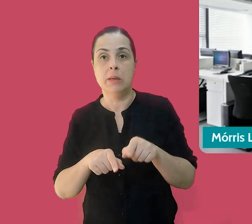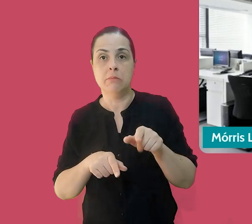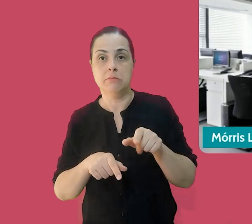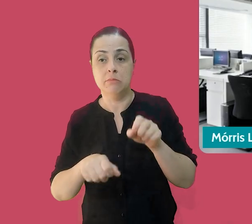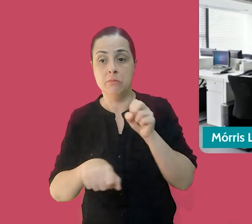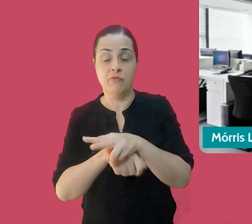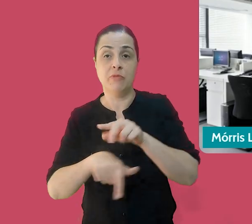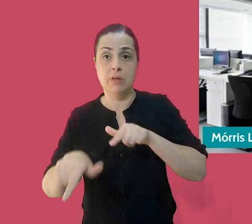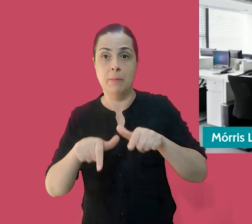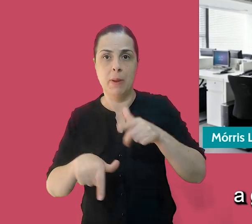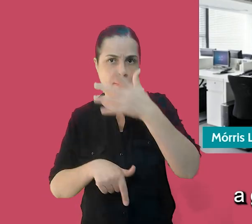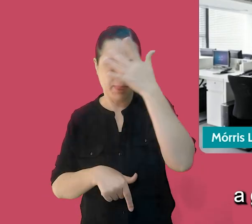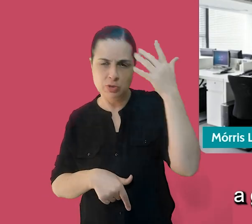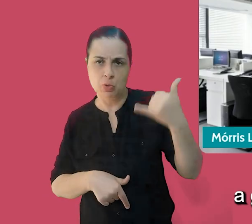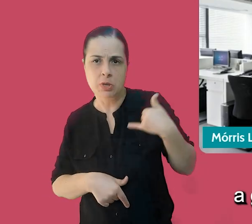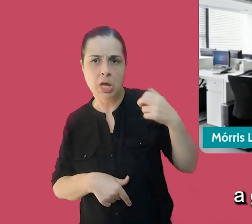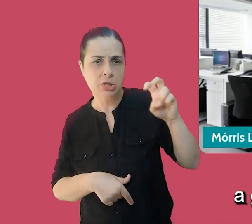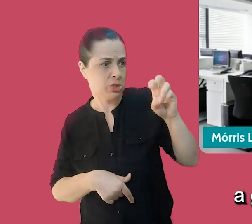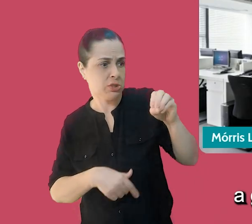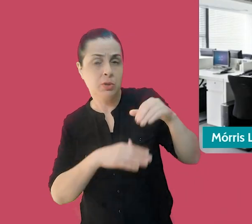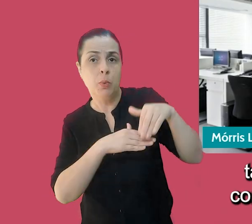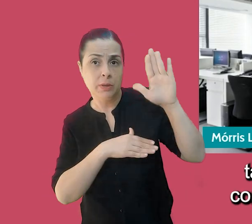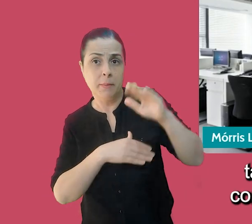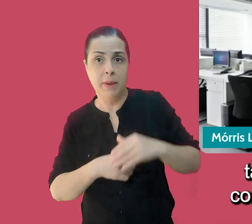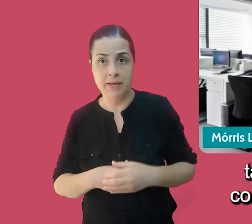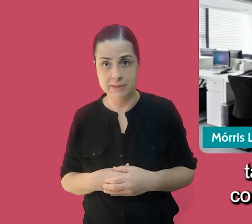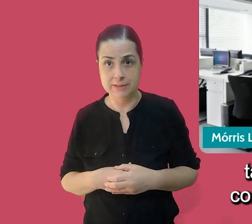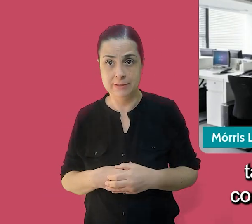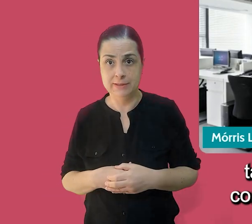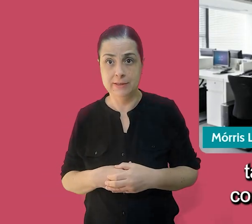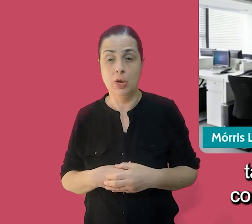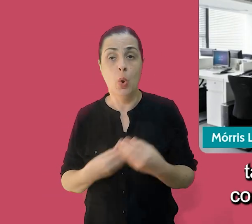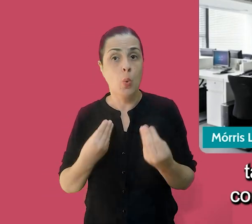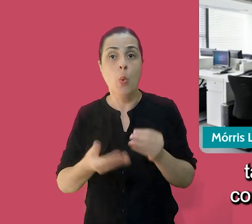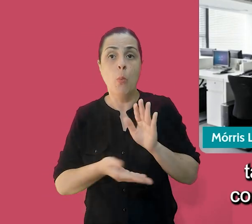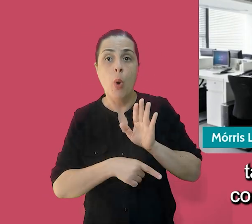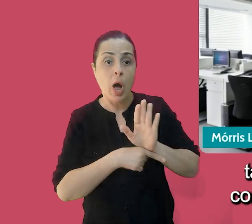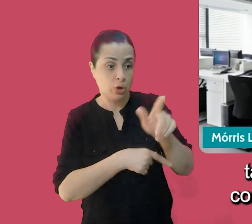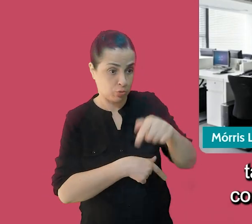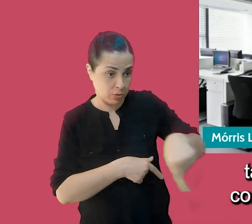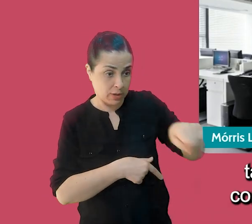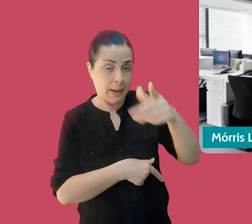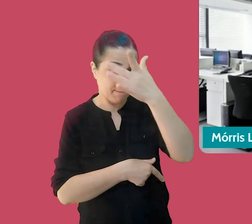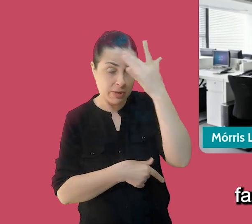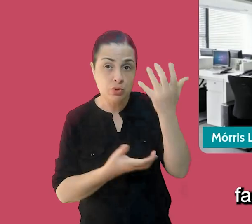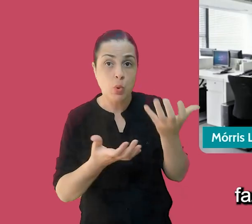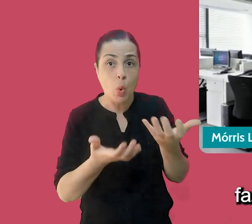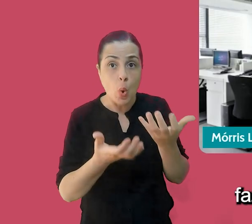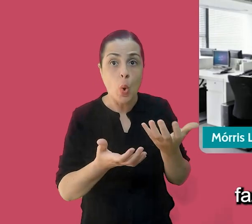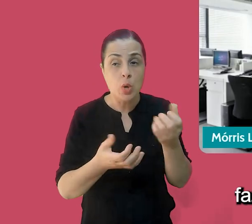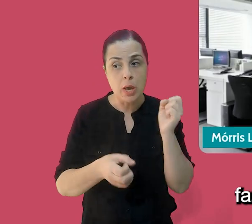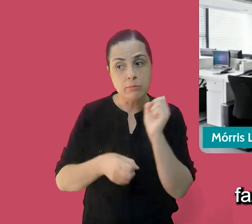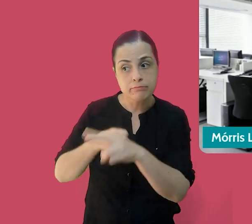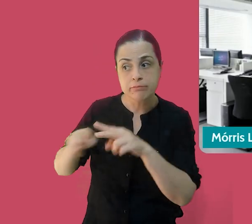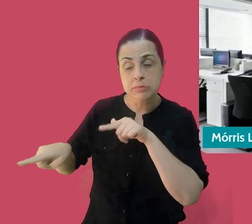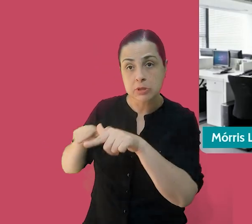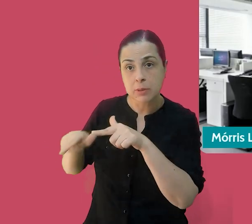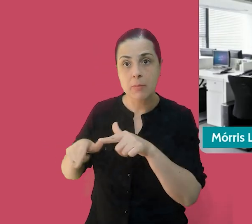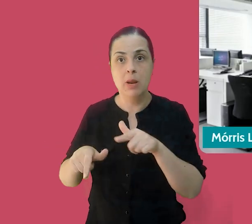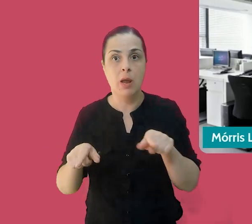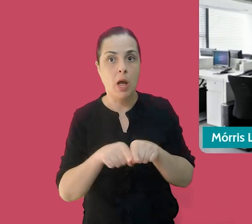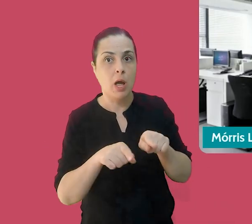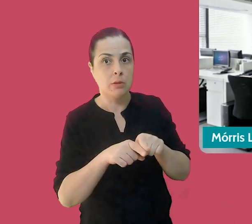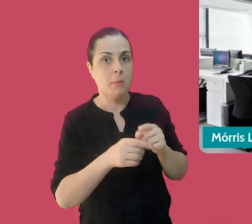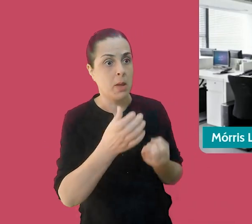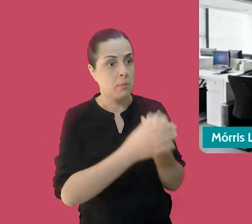E, do outro lado, a gente capacita as pessoas, tanto para empregabilidade como para empreendedorismo, fazendo uma série de ações, tanto online